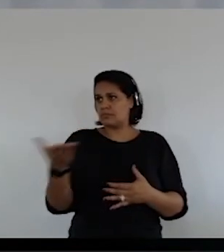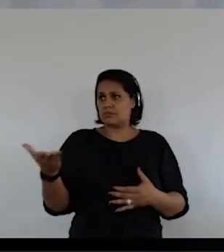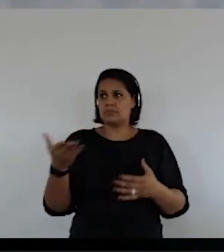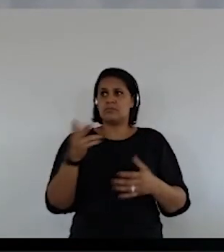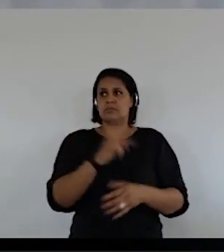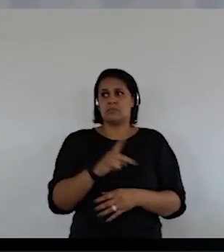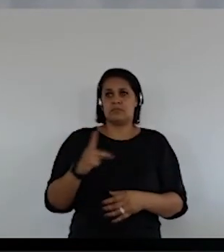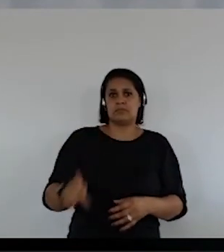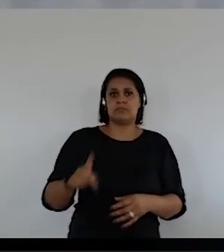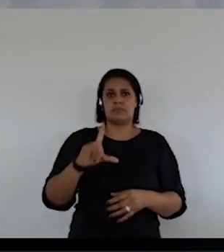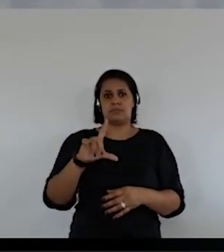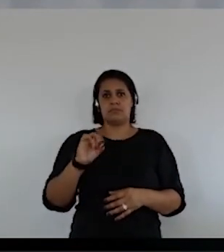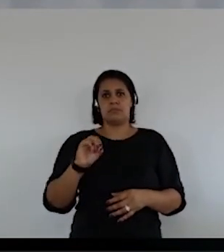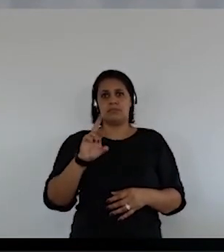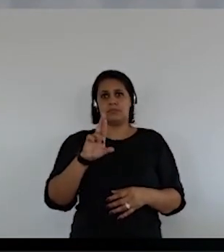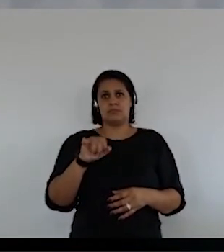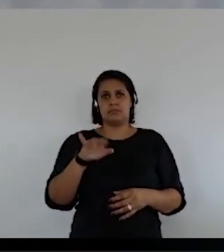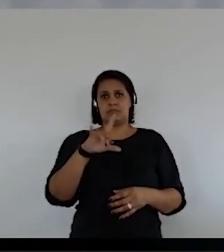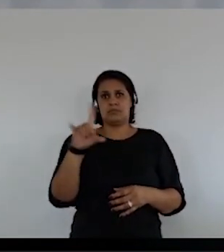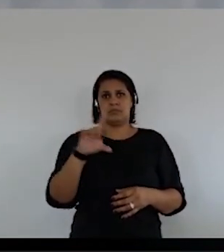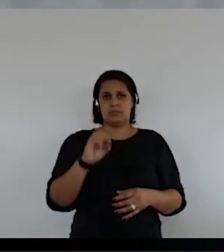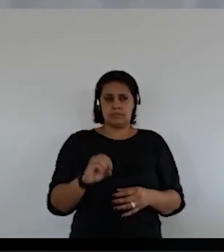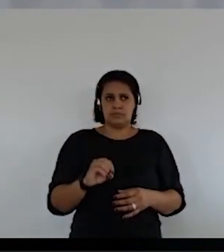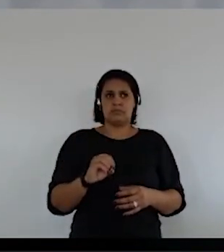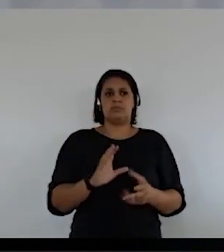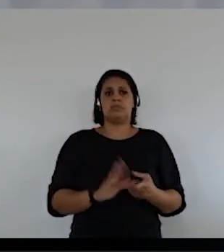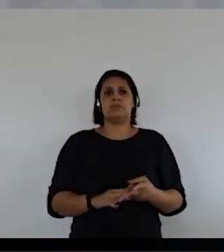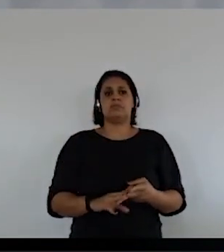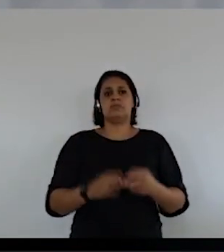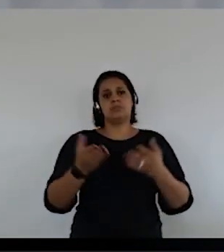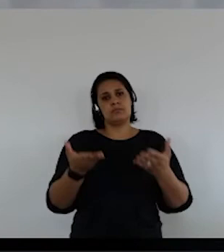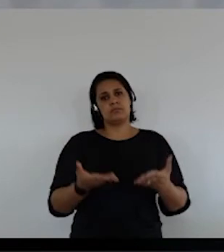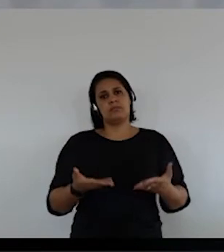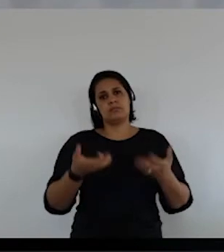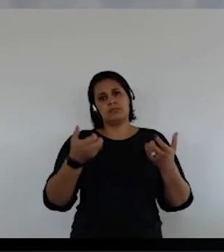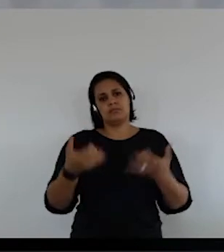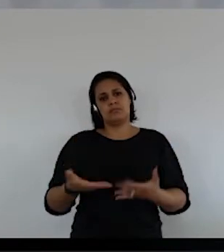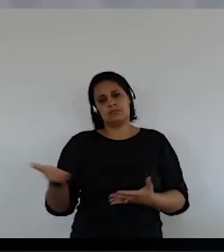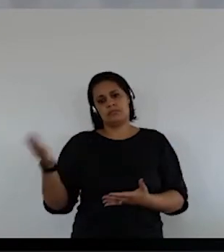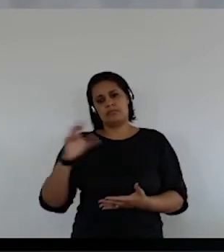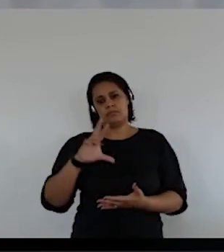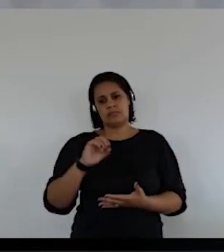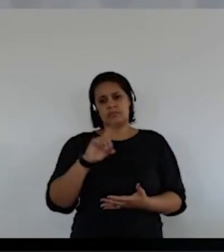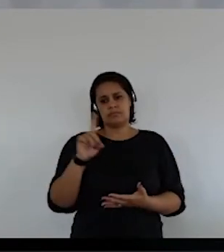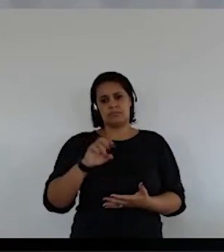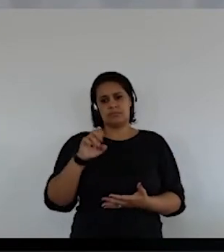da professora Maria José Capello e do professor Paulo Henrique. Por favor, começando pelo professor Lourenço.